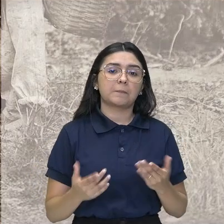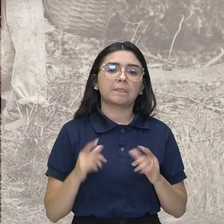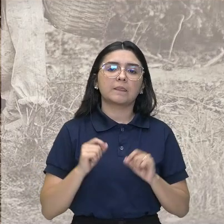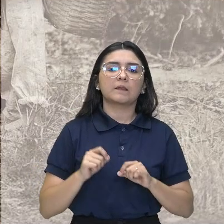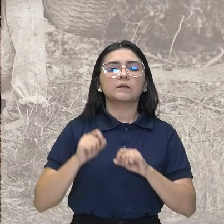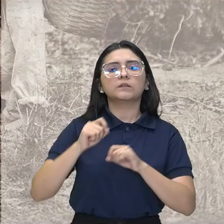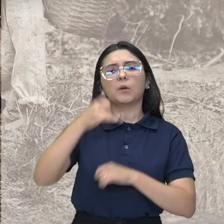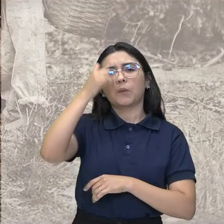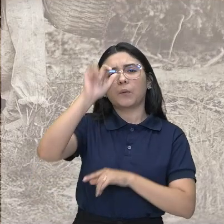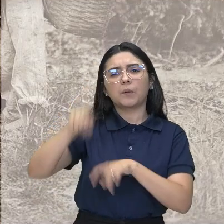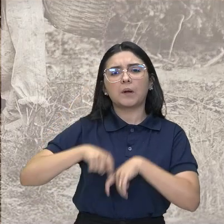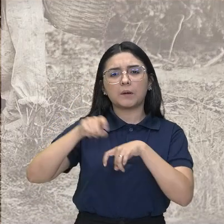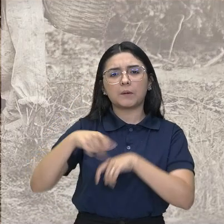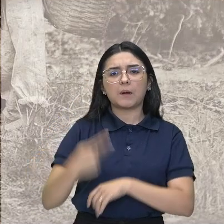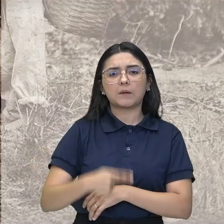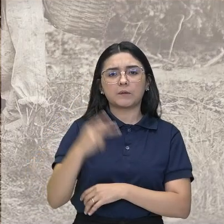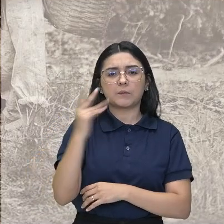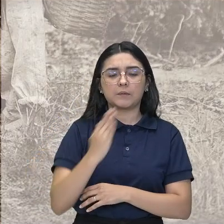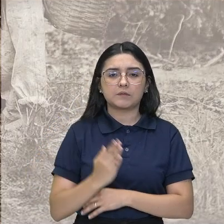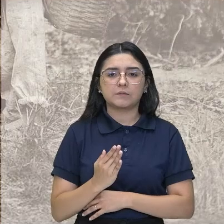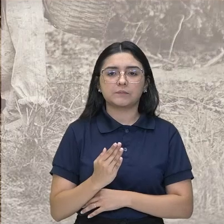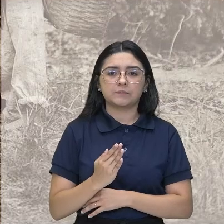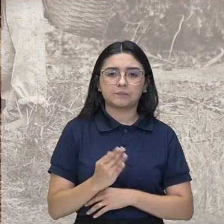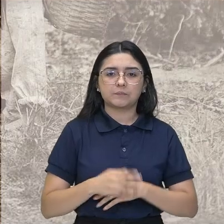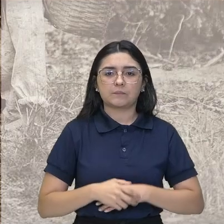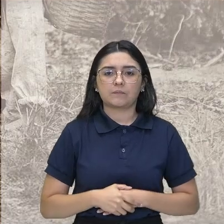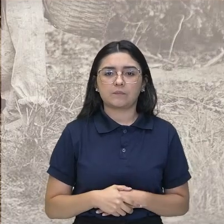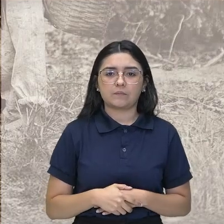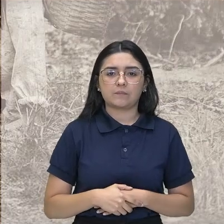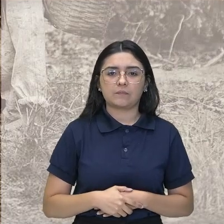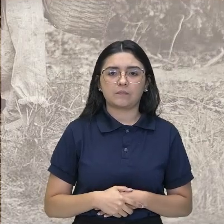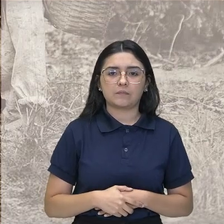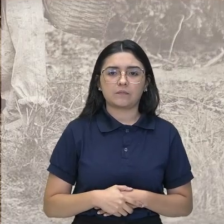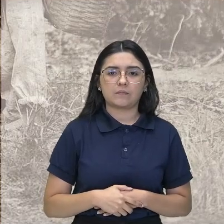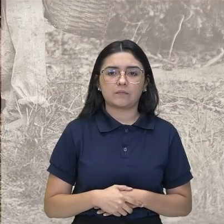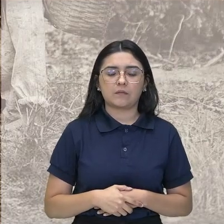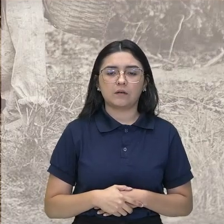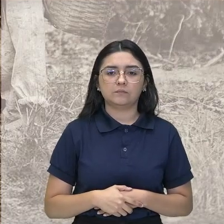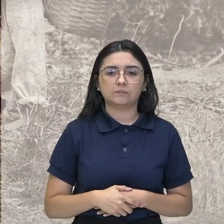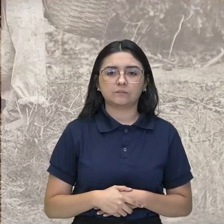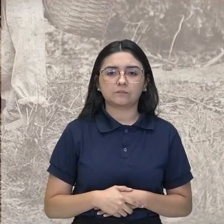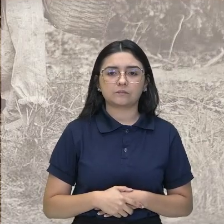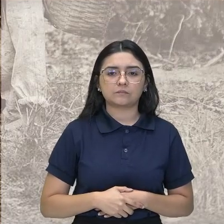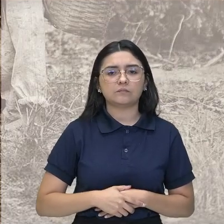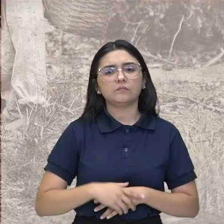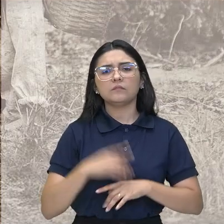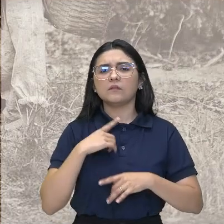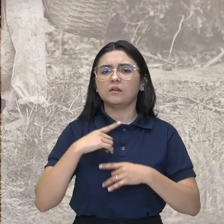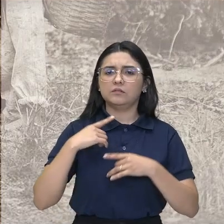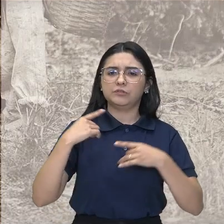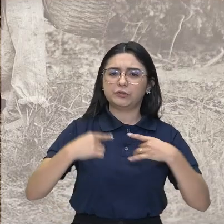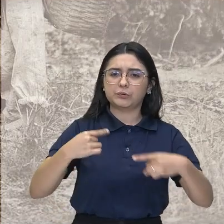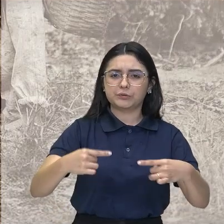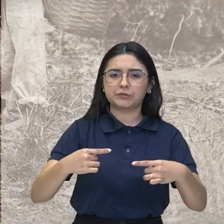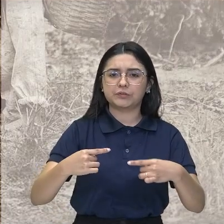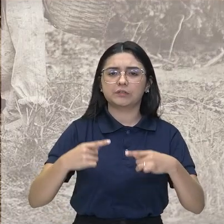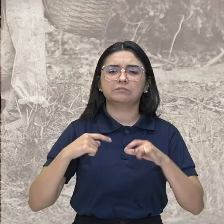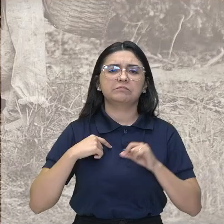no Brasil não é tão atual, e discutida por